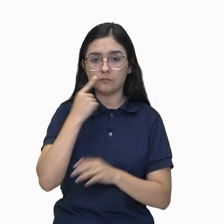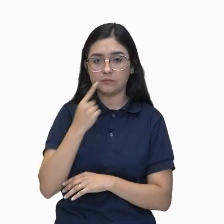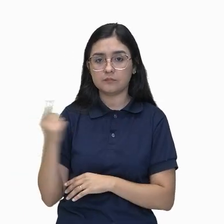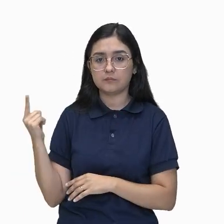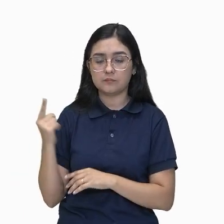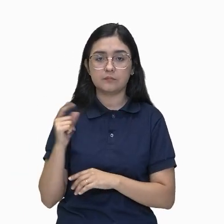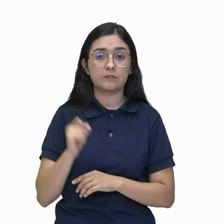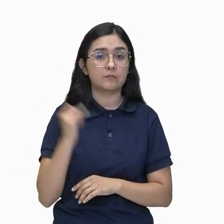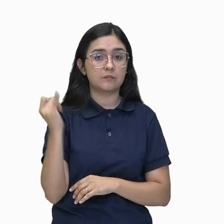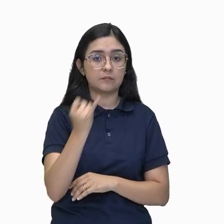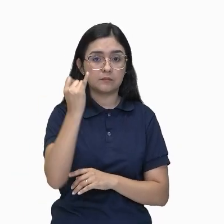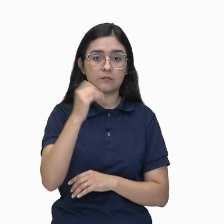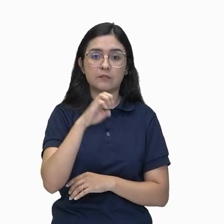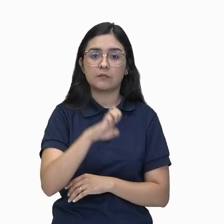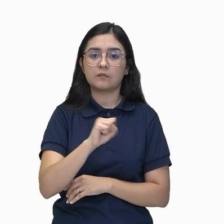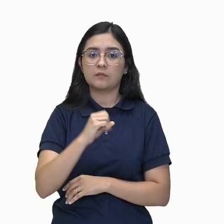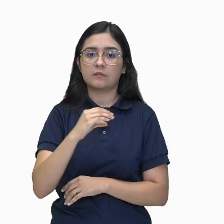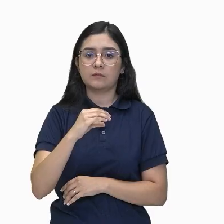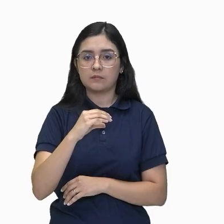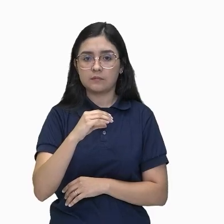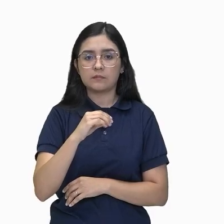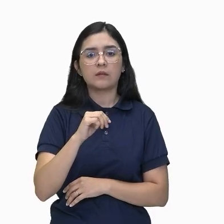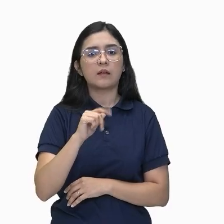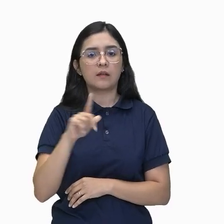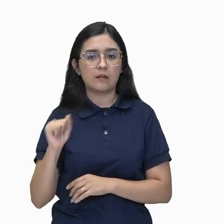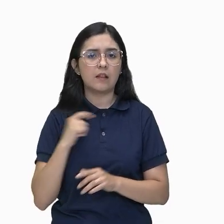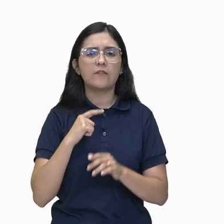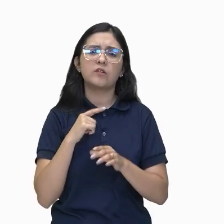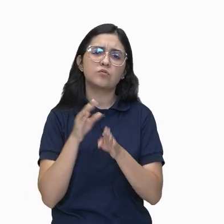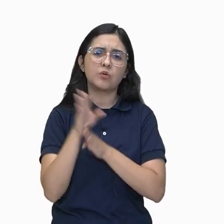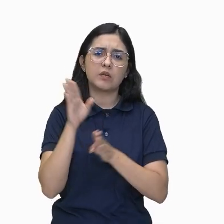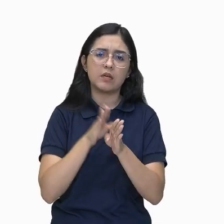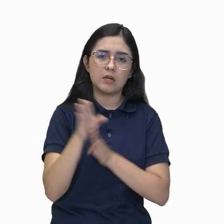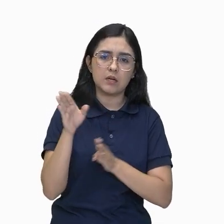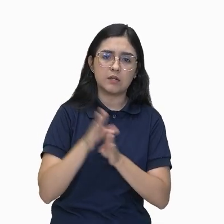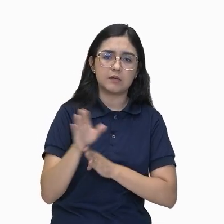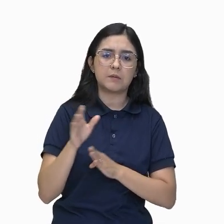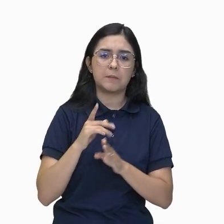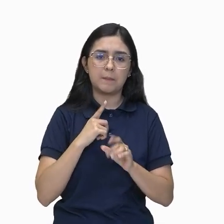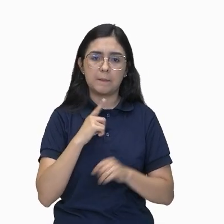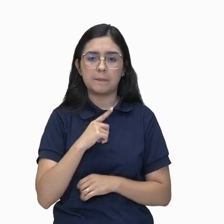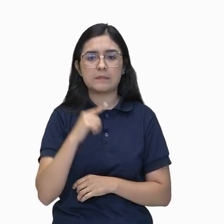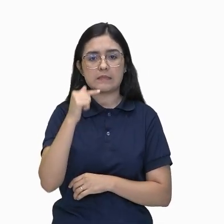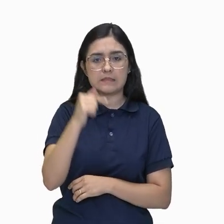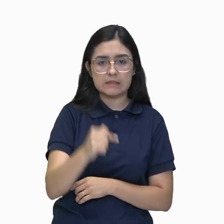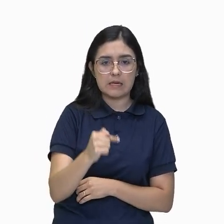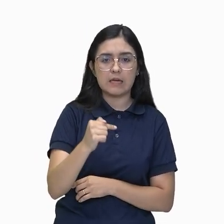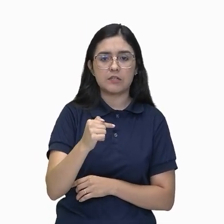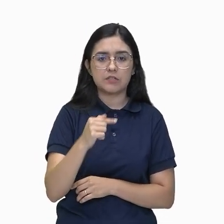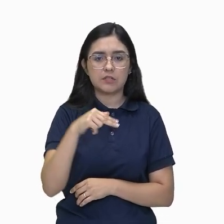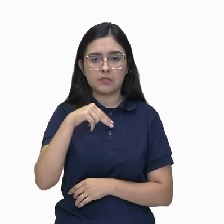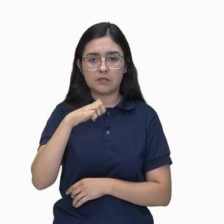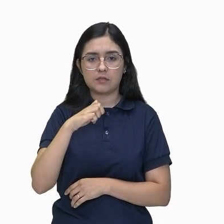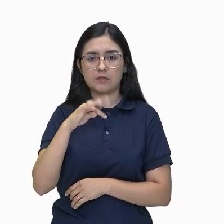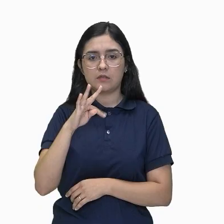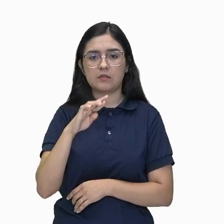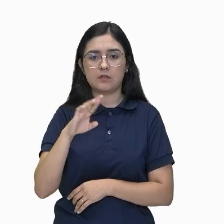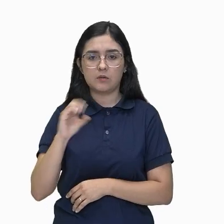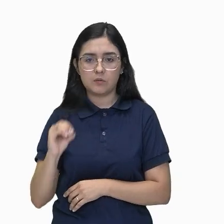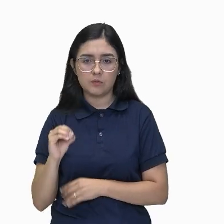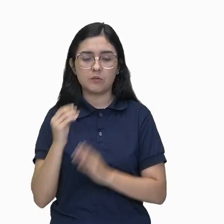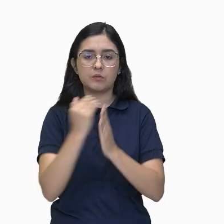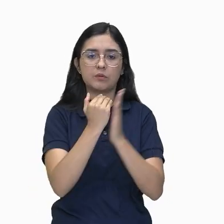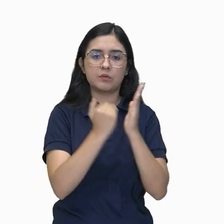que é importante essa escala, porque ela nos orienta, né? pH 7, neutro, menor que 7, ácido,